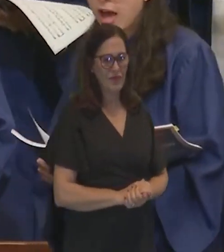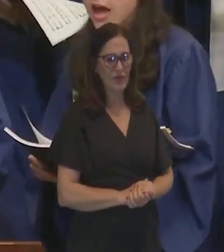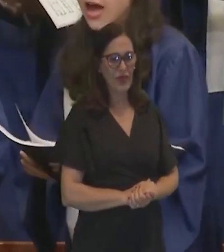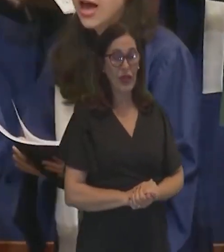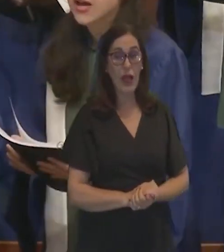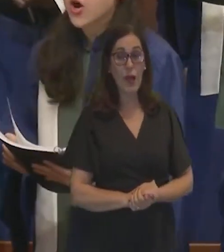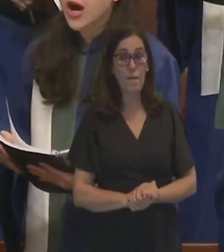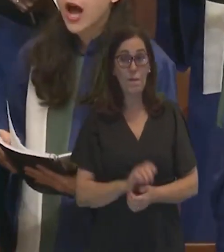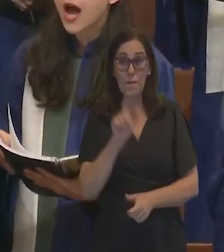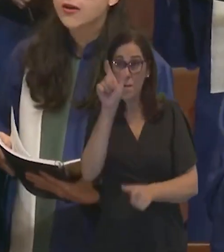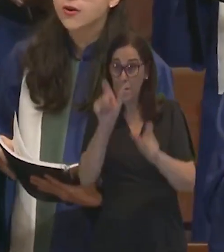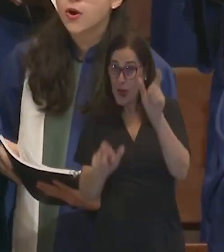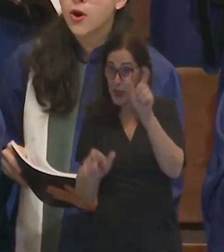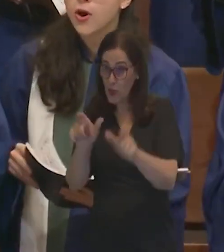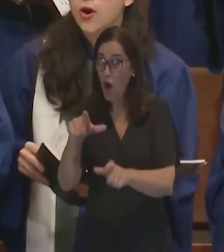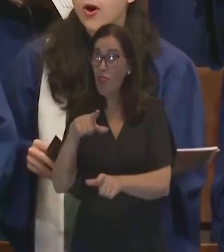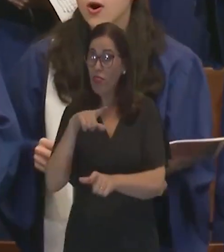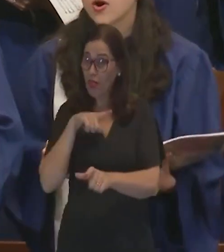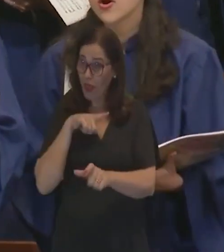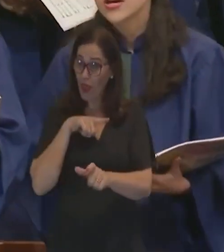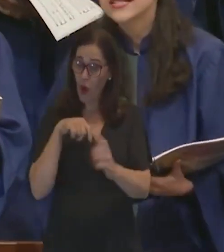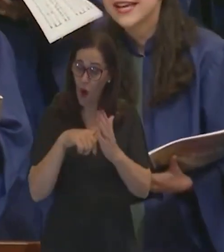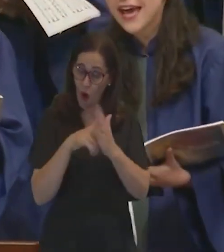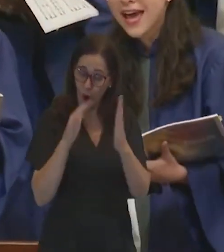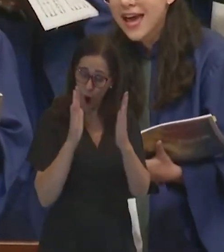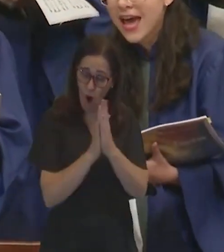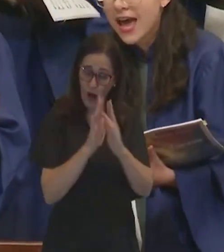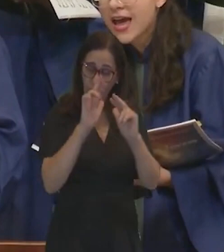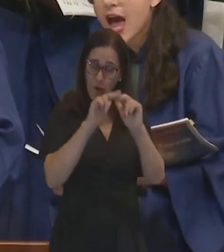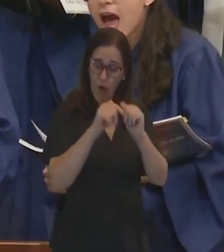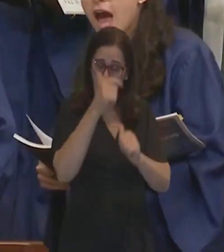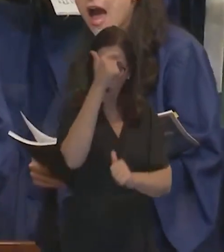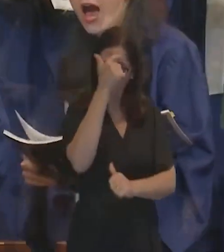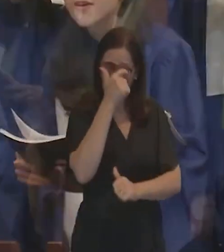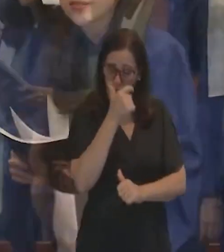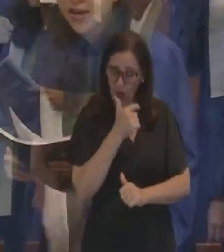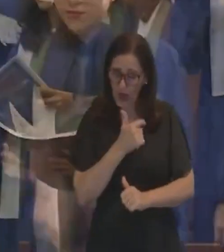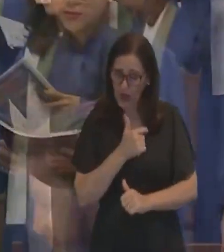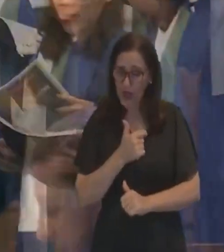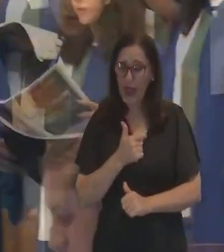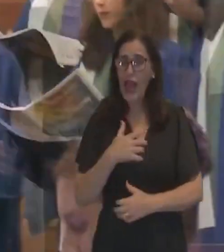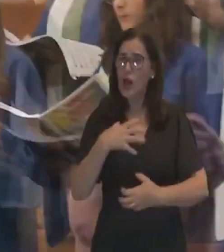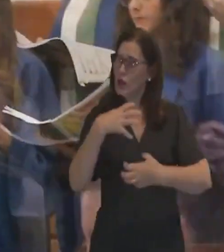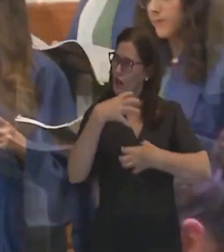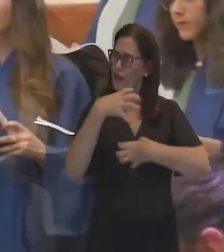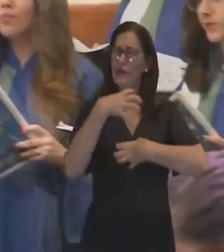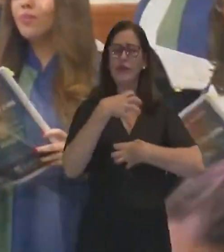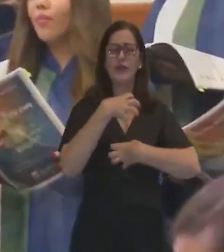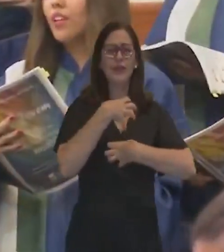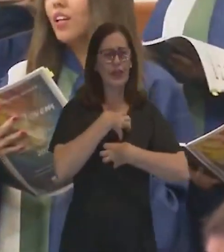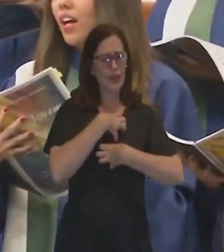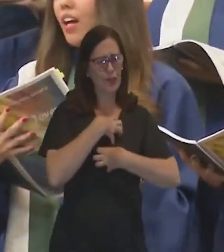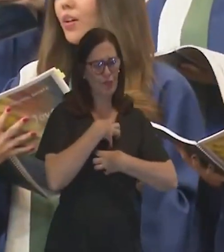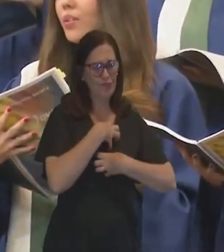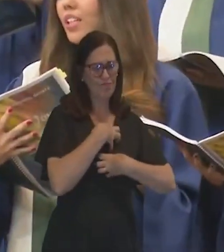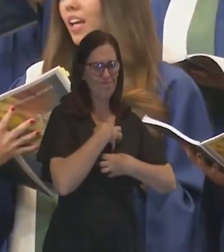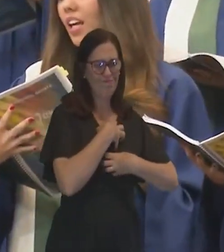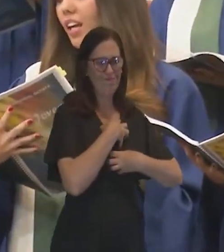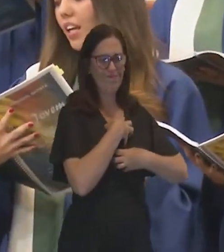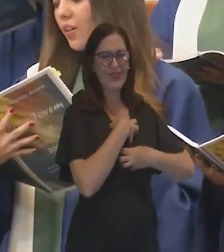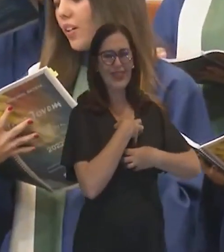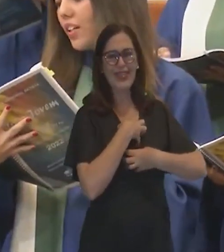alguém orando sim eu sinto